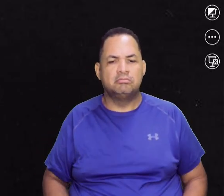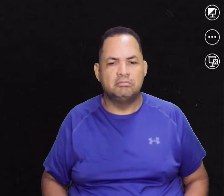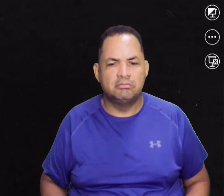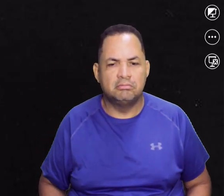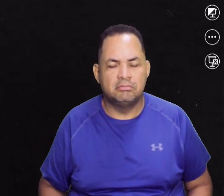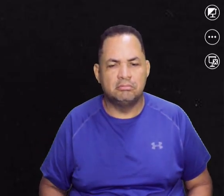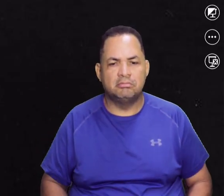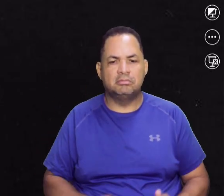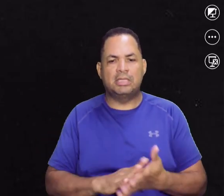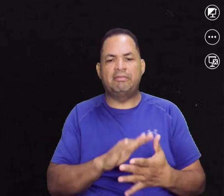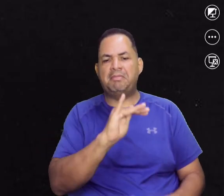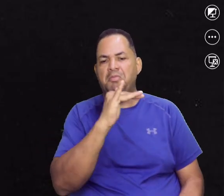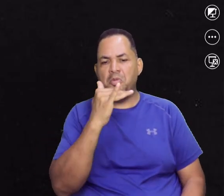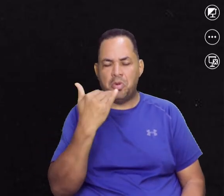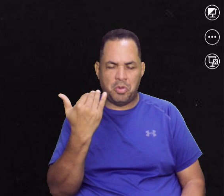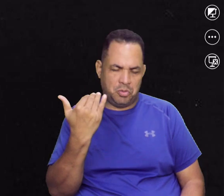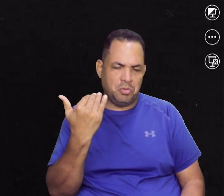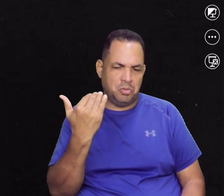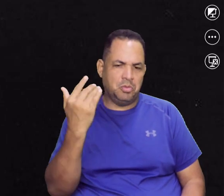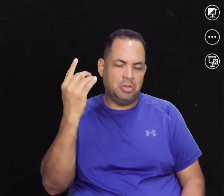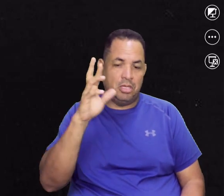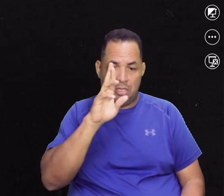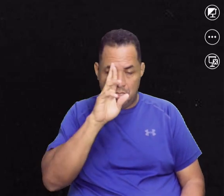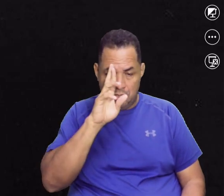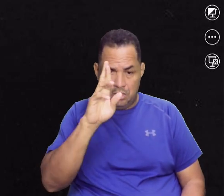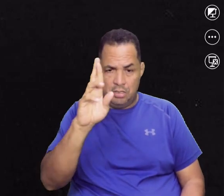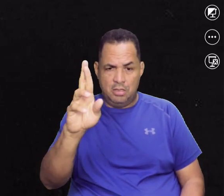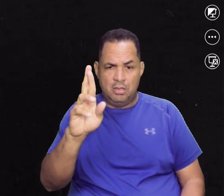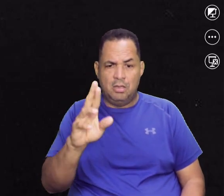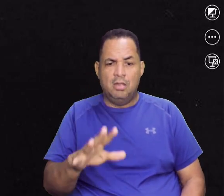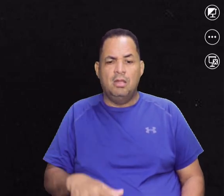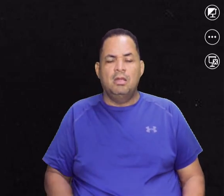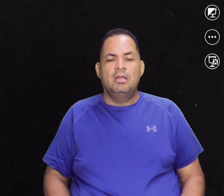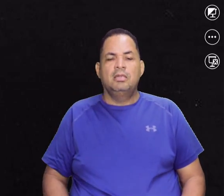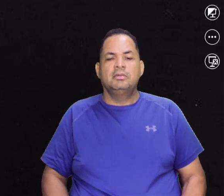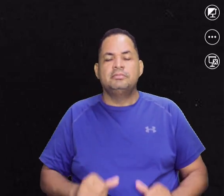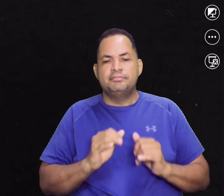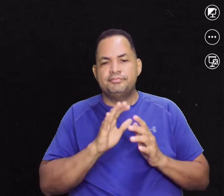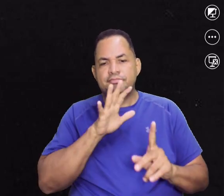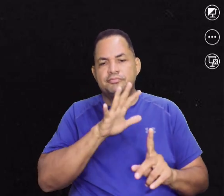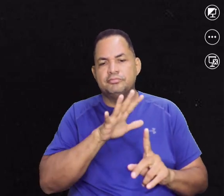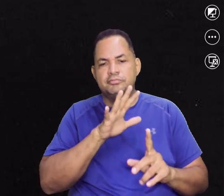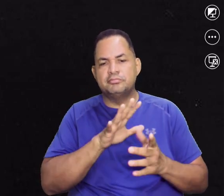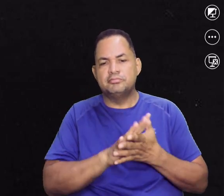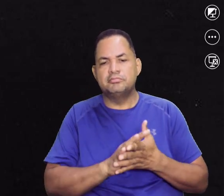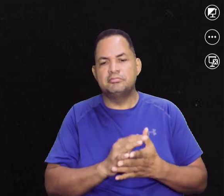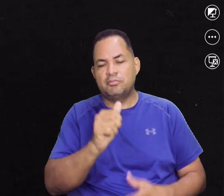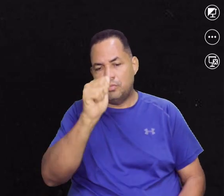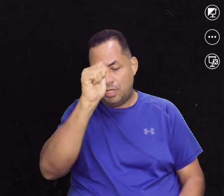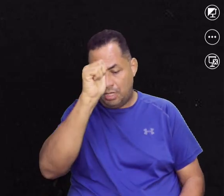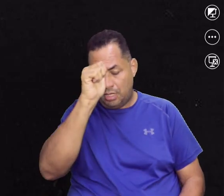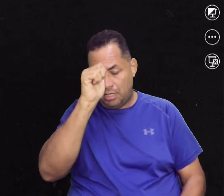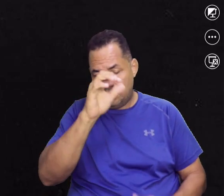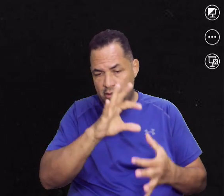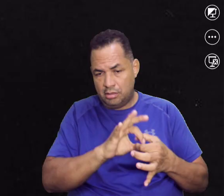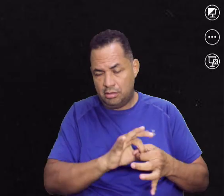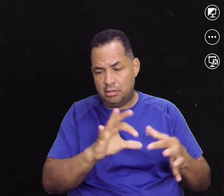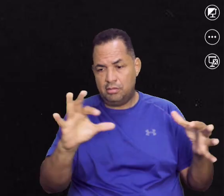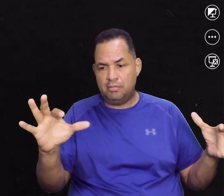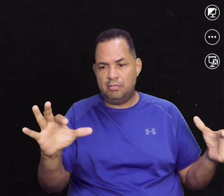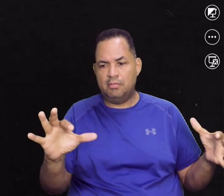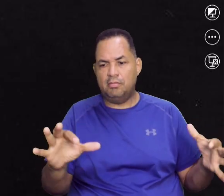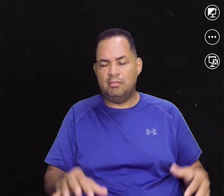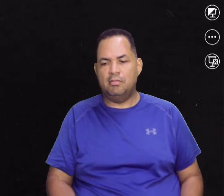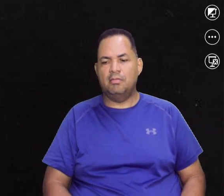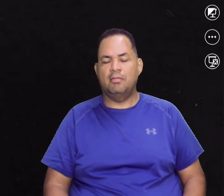vai acabar assassinando o líder que levou a Índia à sua independência. E aí o que vai